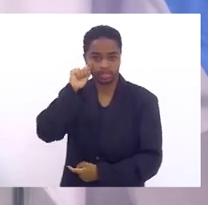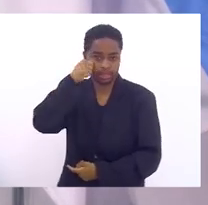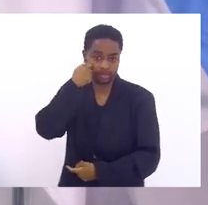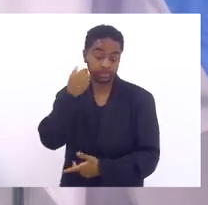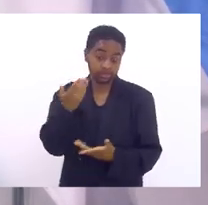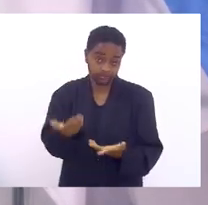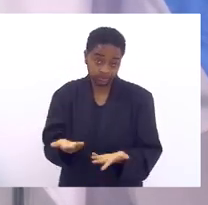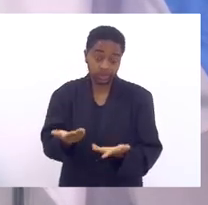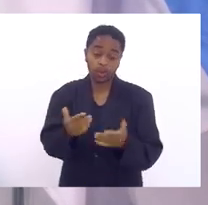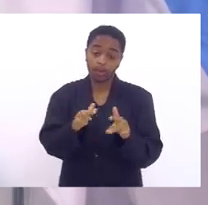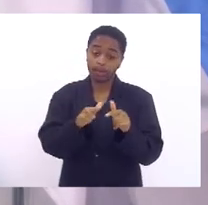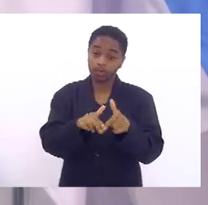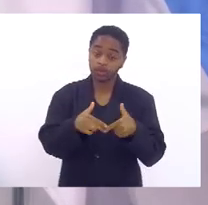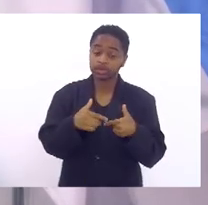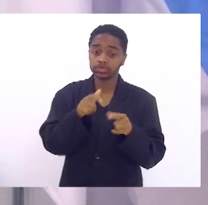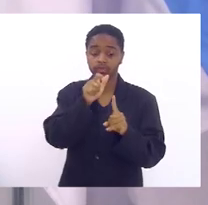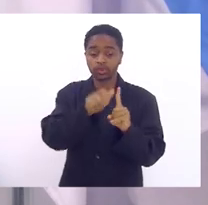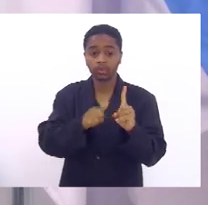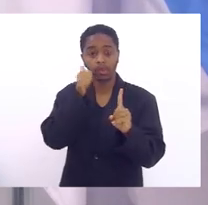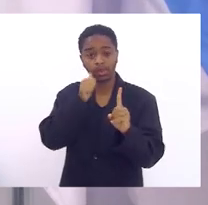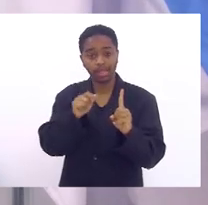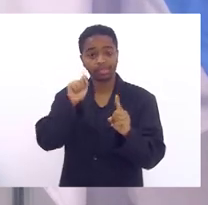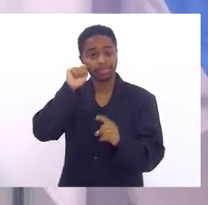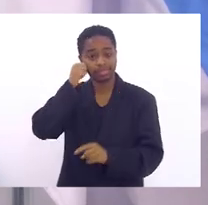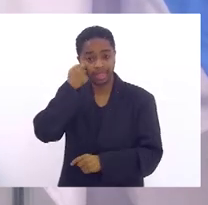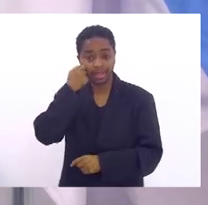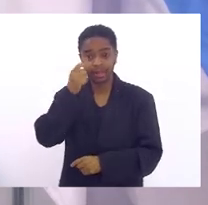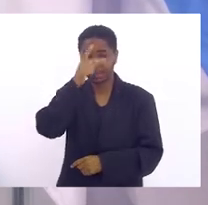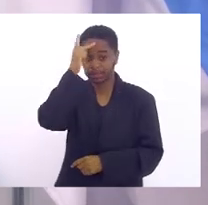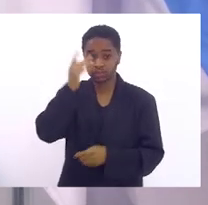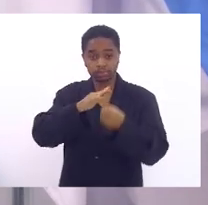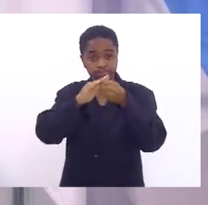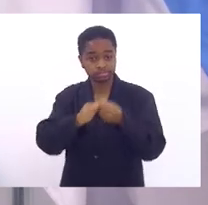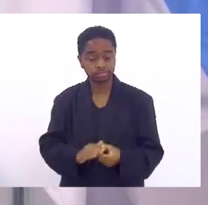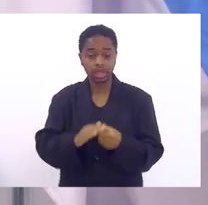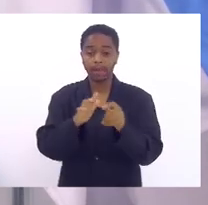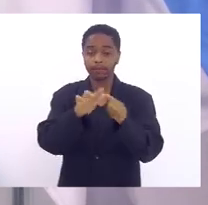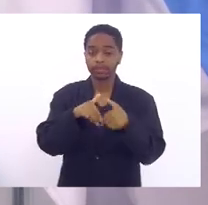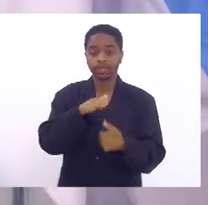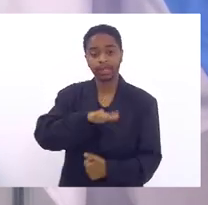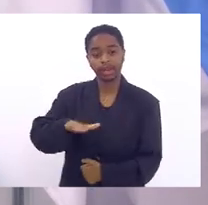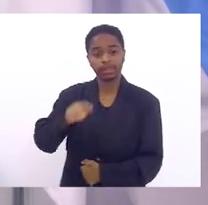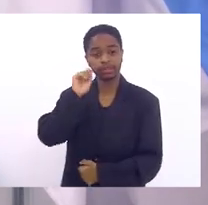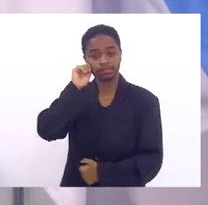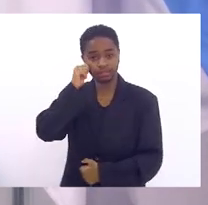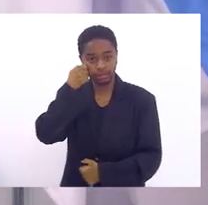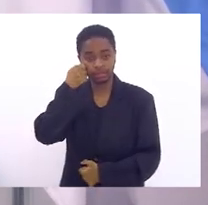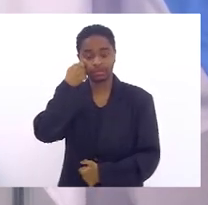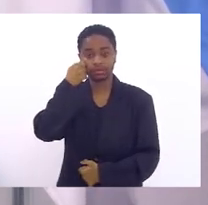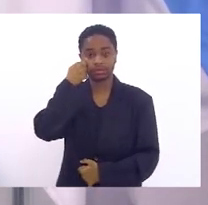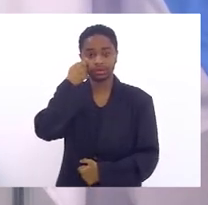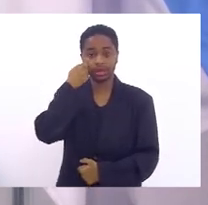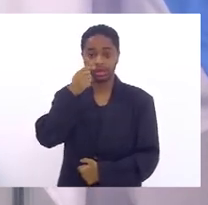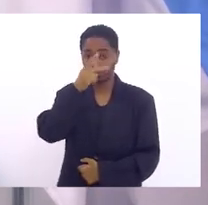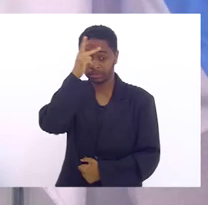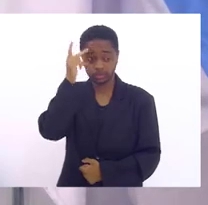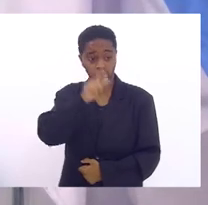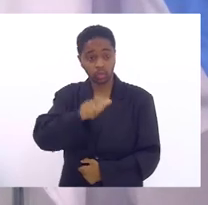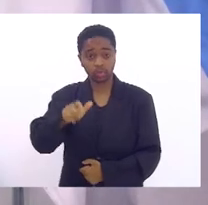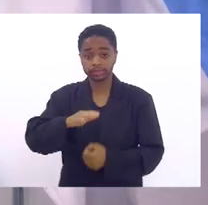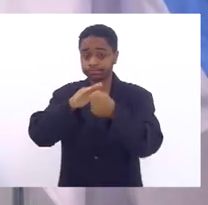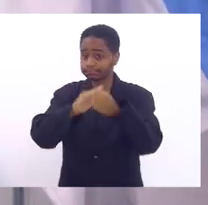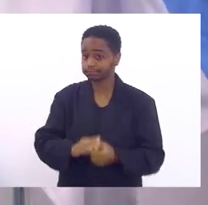então é por isso que as mulheres negras são desumanizadas é por isso que as crianças negras são desumanizadas